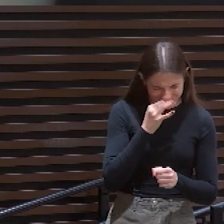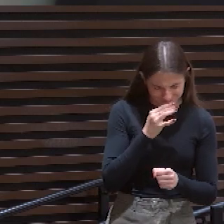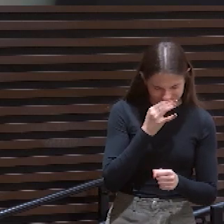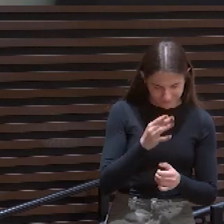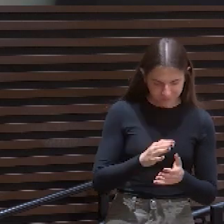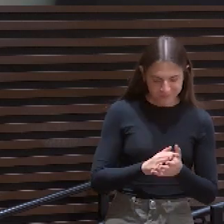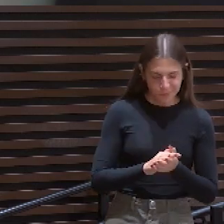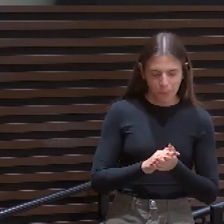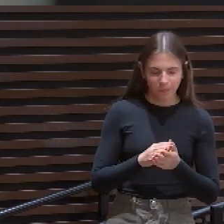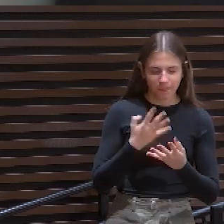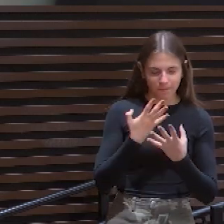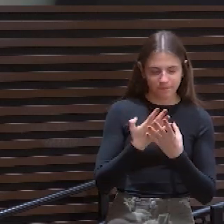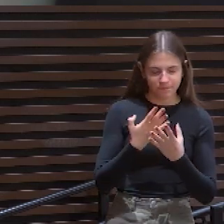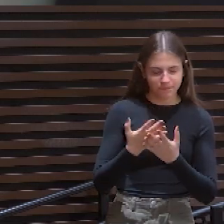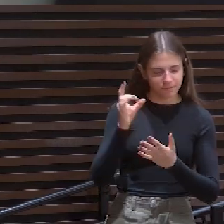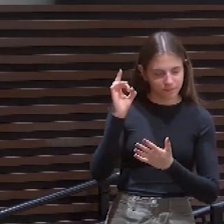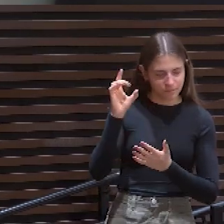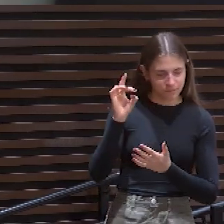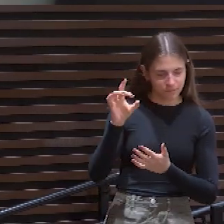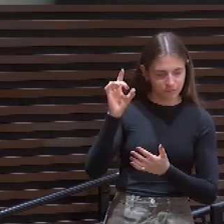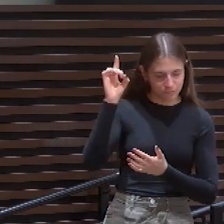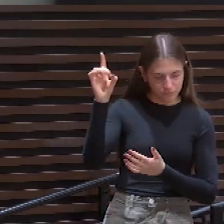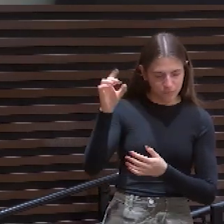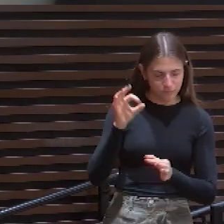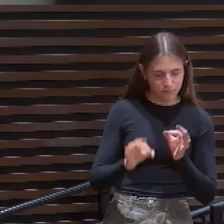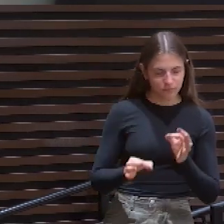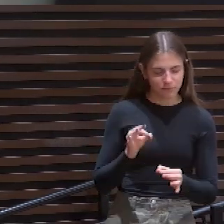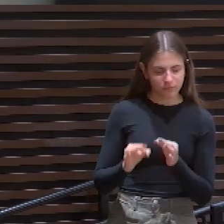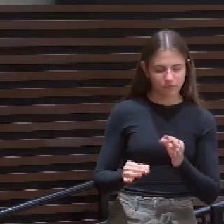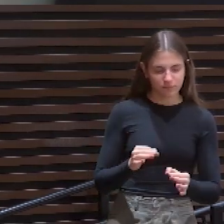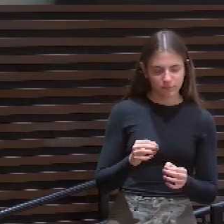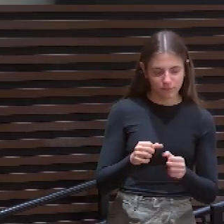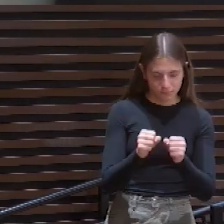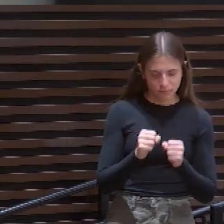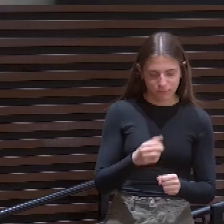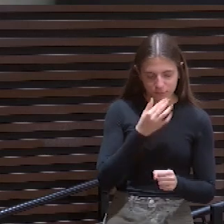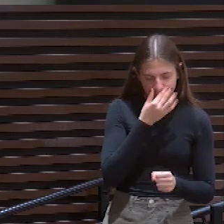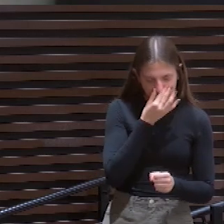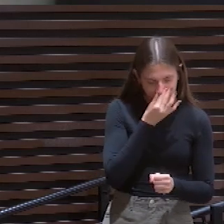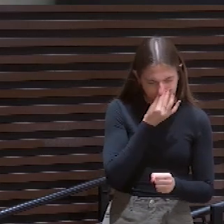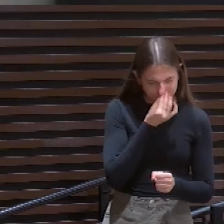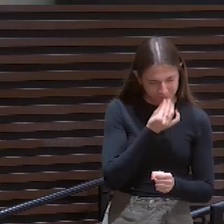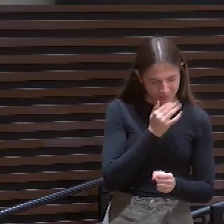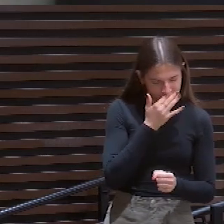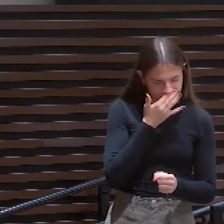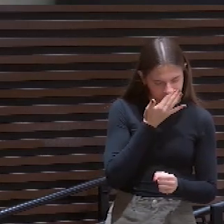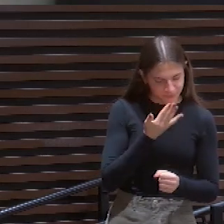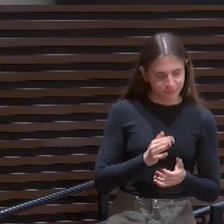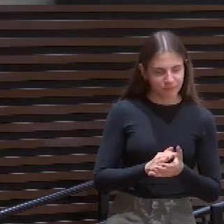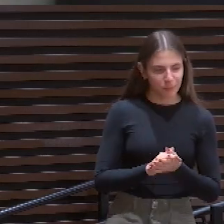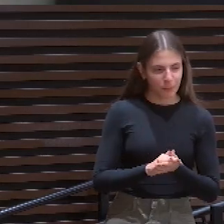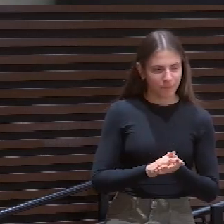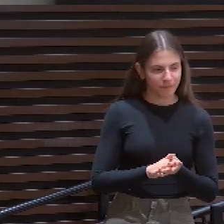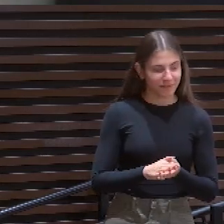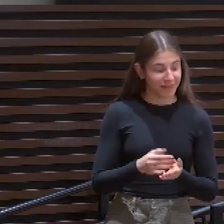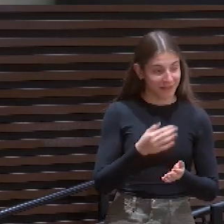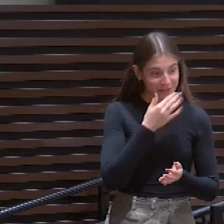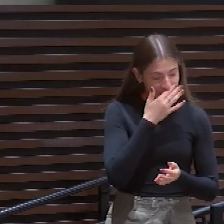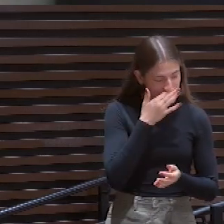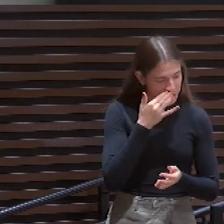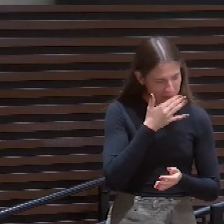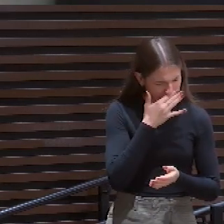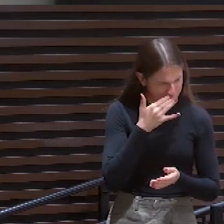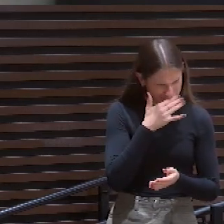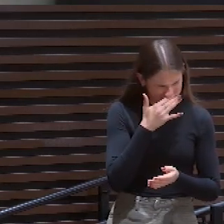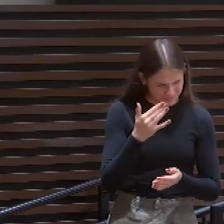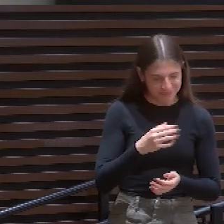apenas Tu és juiz e poderoso para salvar e condenar, Senhor. E que na pessoa do Teu Filho